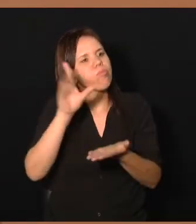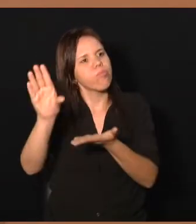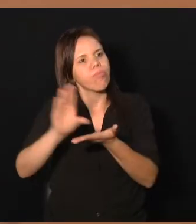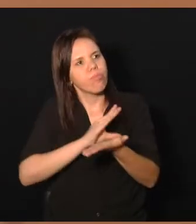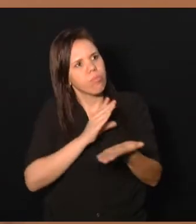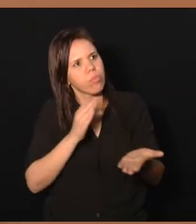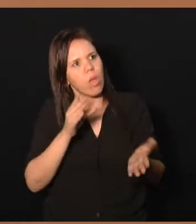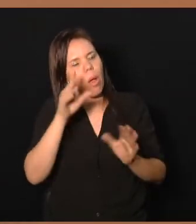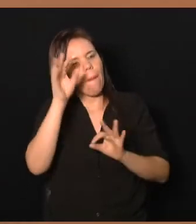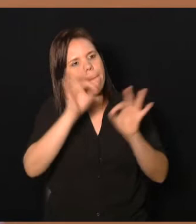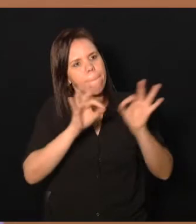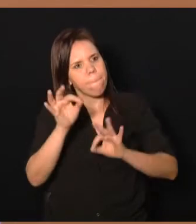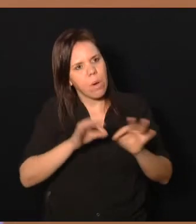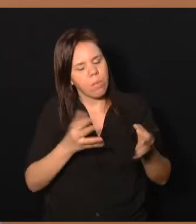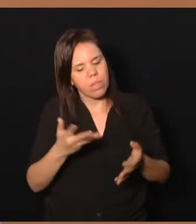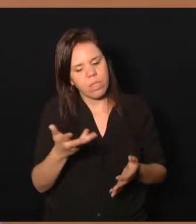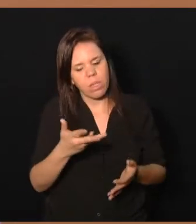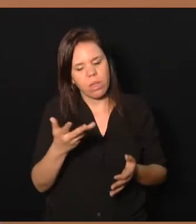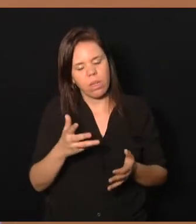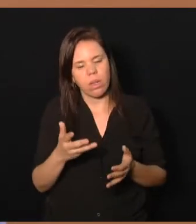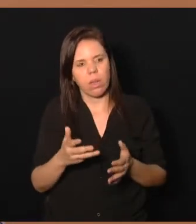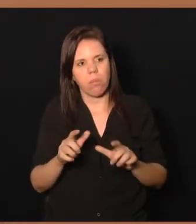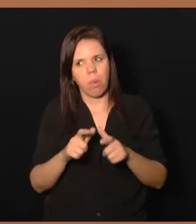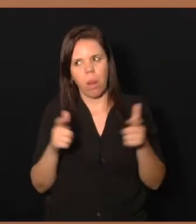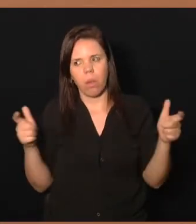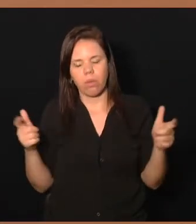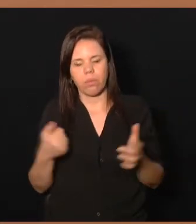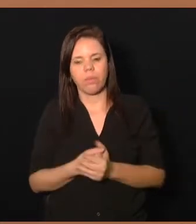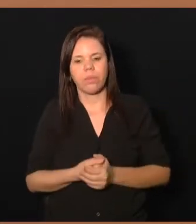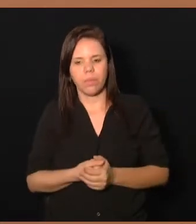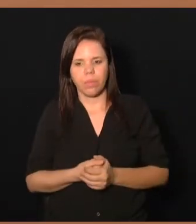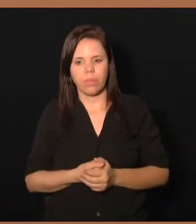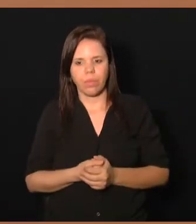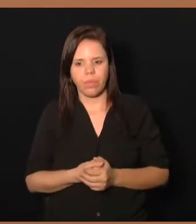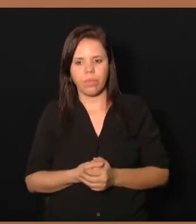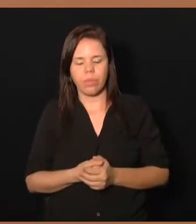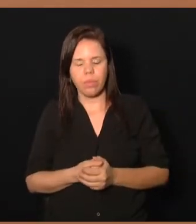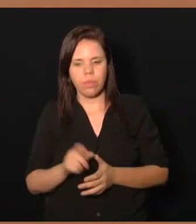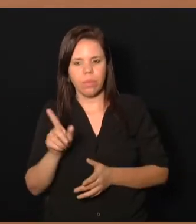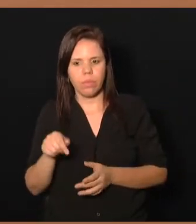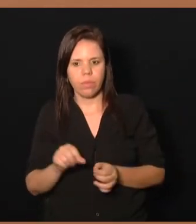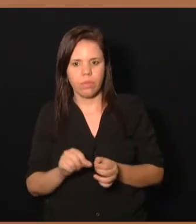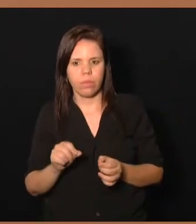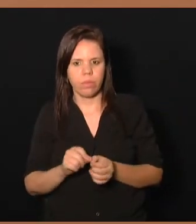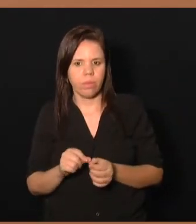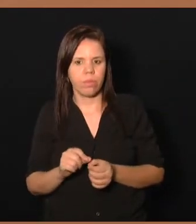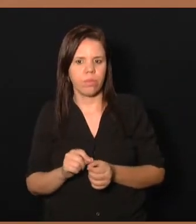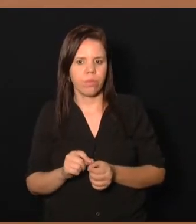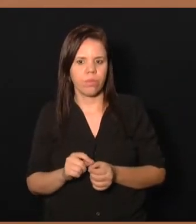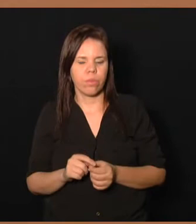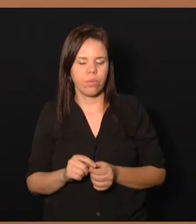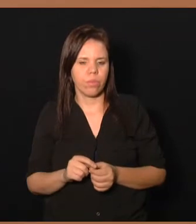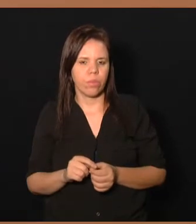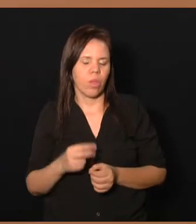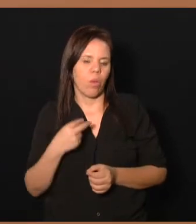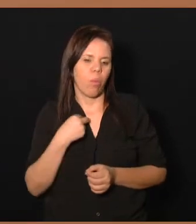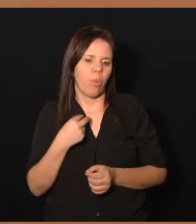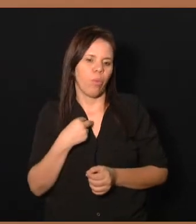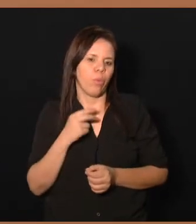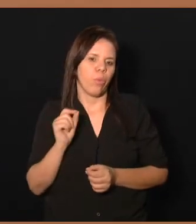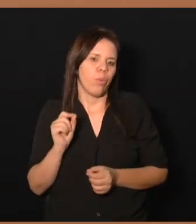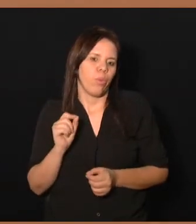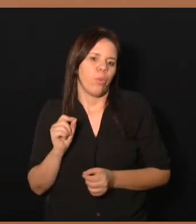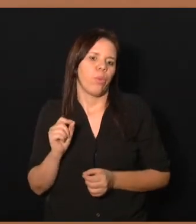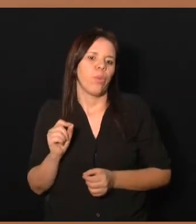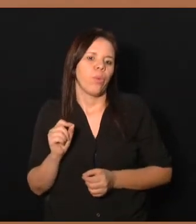PAC, Programa de Aceleração do Crescimento. E isso foi, não poderíamos